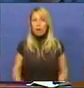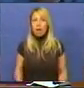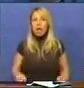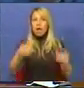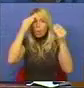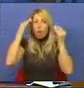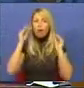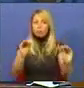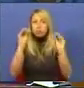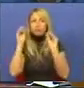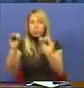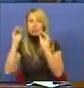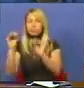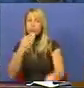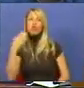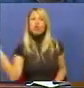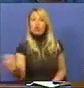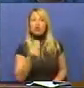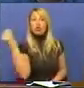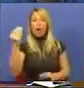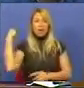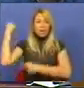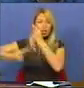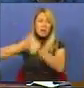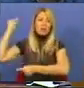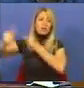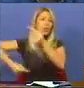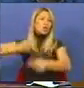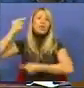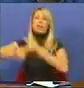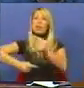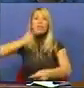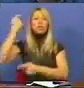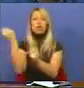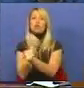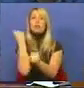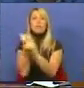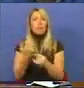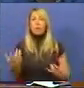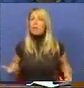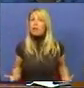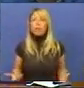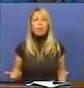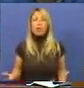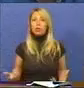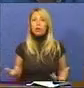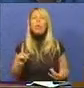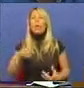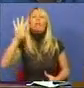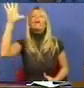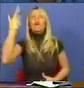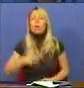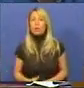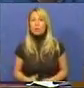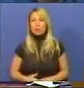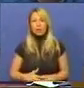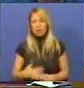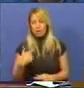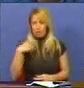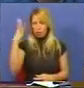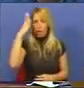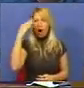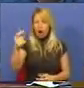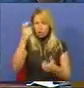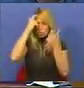de jovens, gerações e gerações de trabalhadores especializados. O que é que lhes vai acontecer? E o que eu acho extraordinário é que um